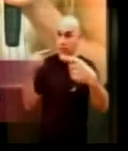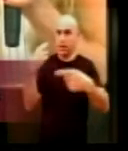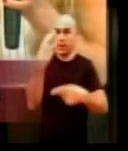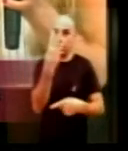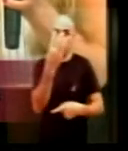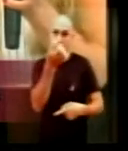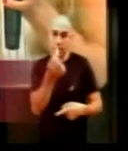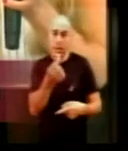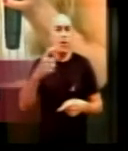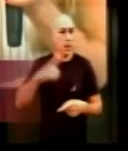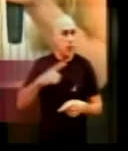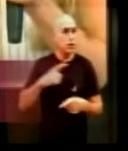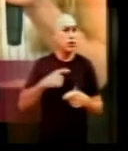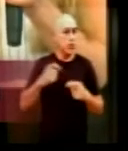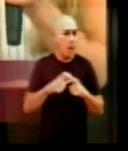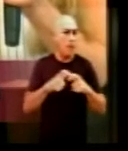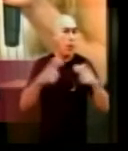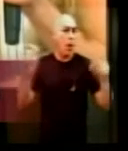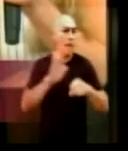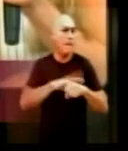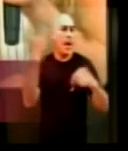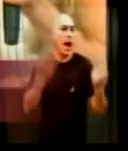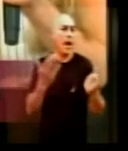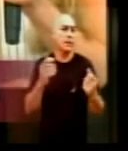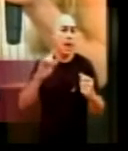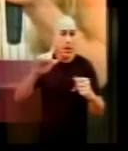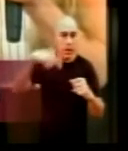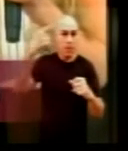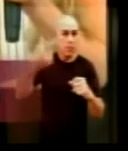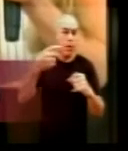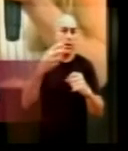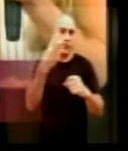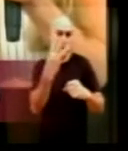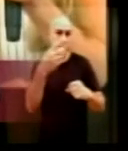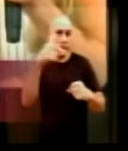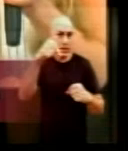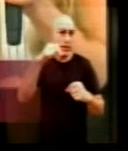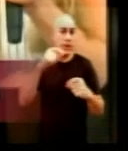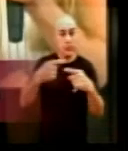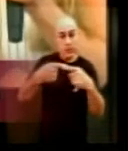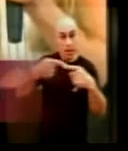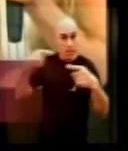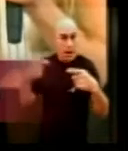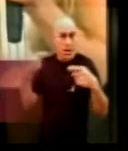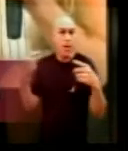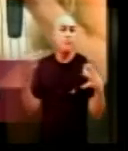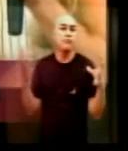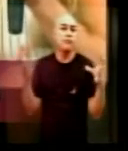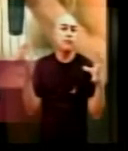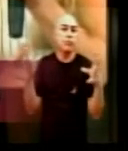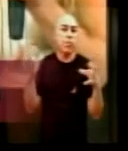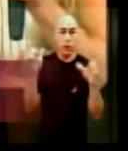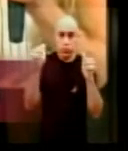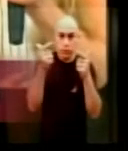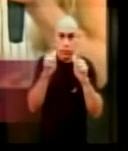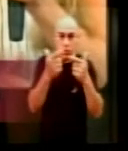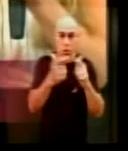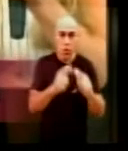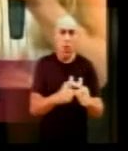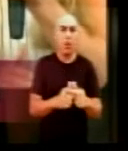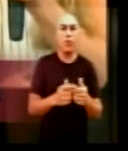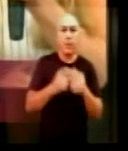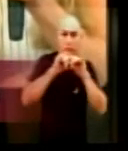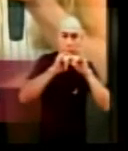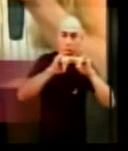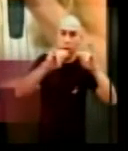a gente ainda tinha bastante casos, e aí depois ela caiu na semana 37, ficamos nesse platô aí instável da notificação,